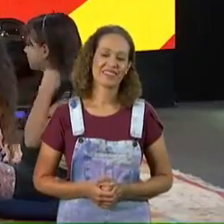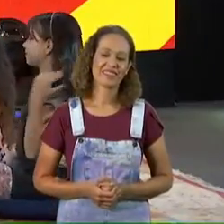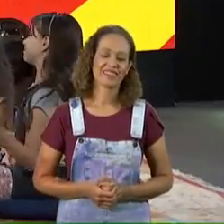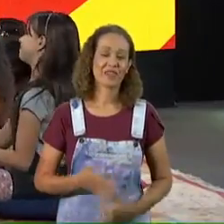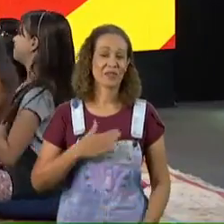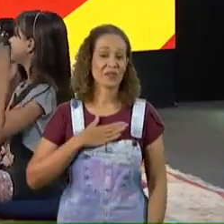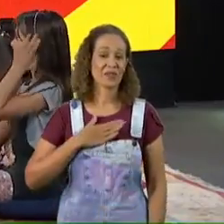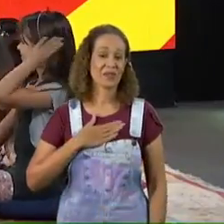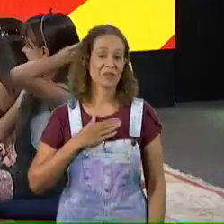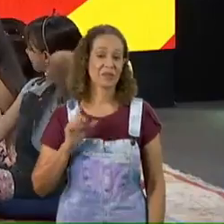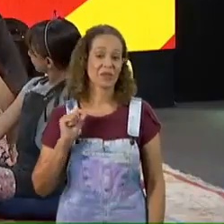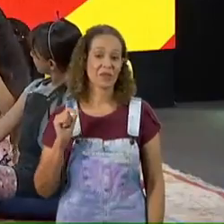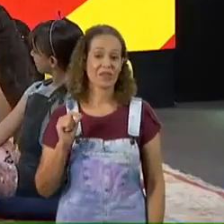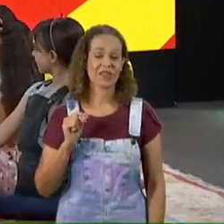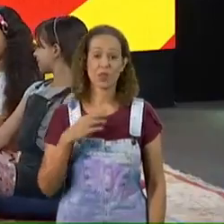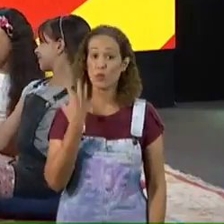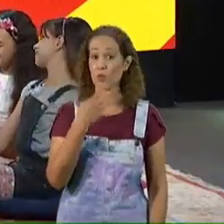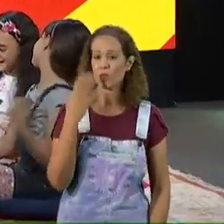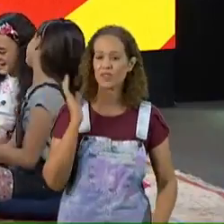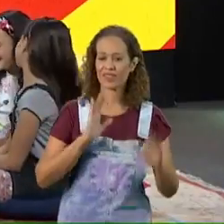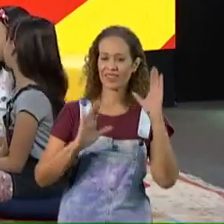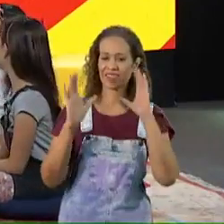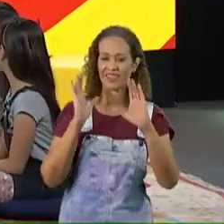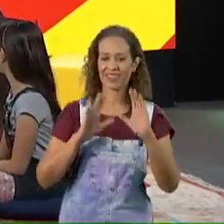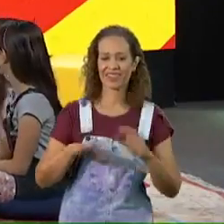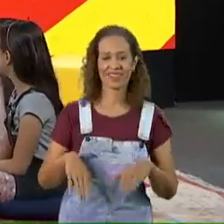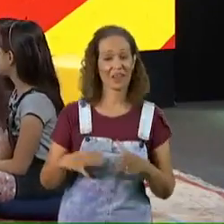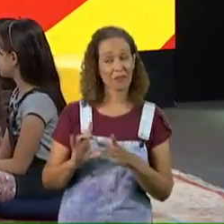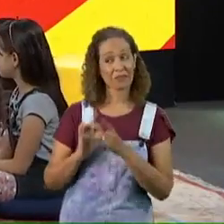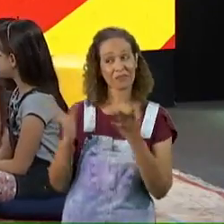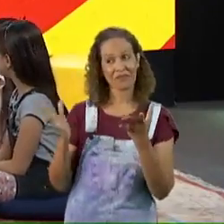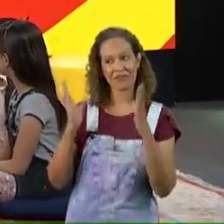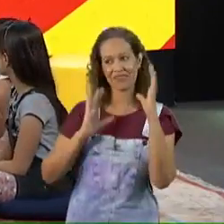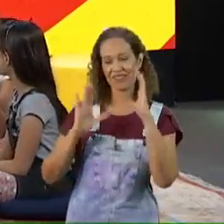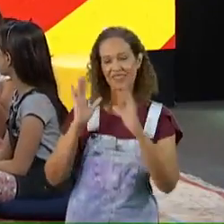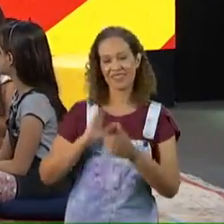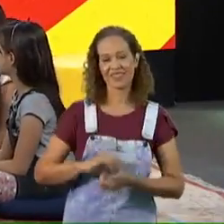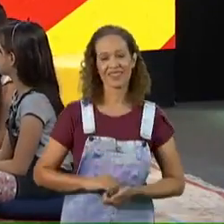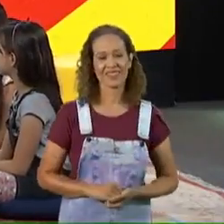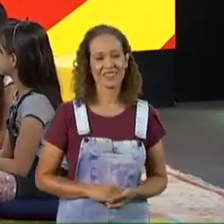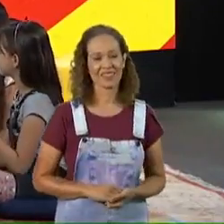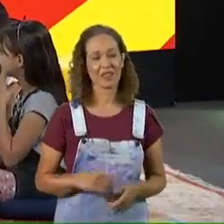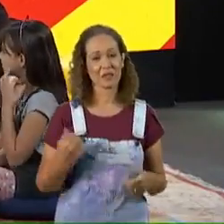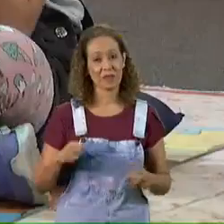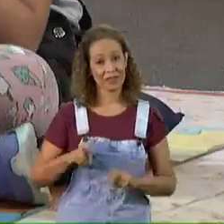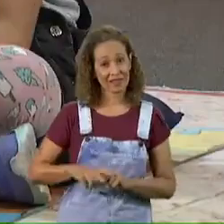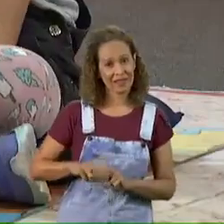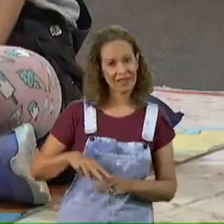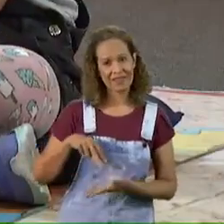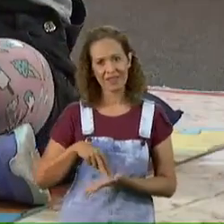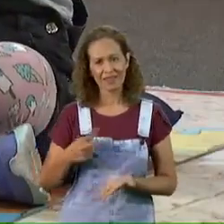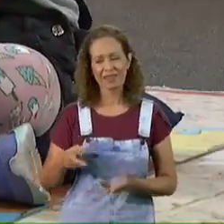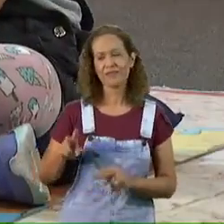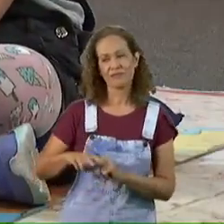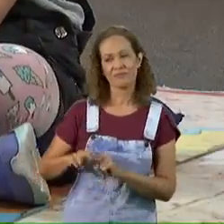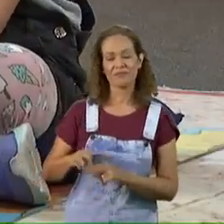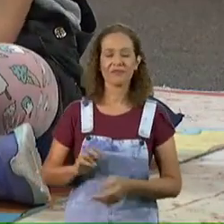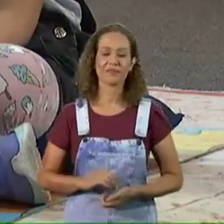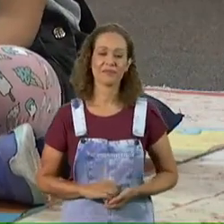O meu é cante uma música. Então canta, vai lá. Tem que levantar ou pode? Pode ser sentado. Tá.